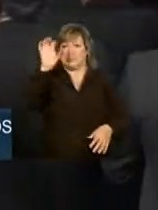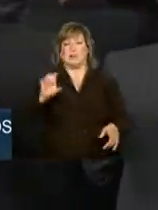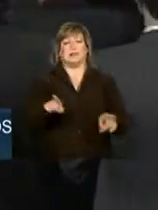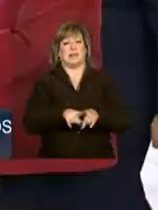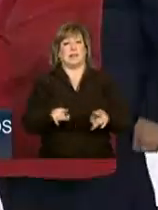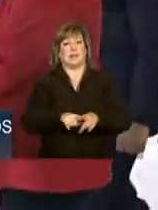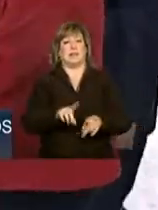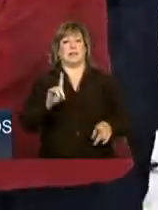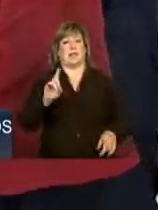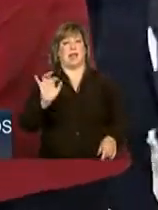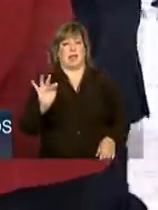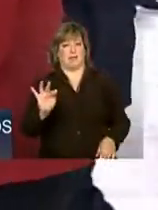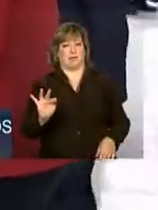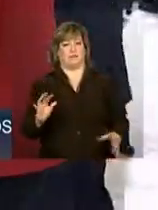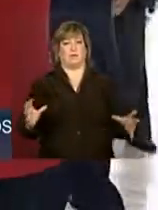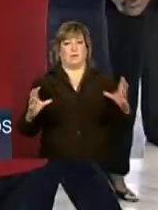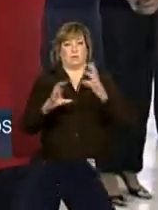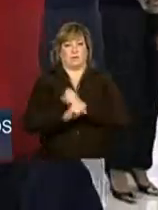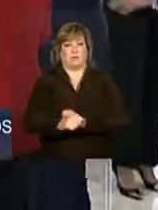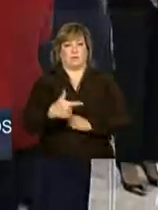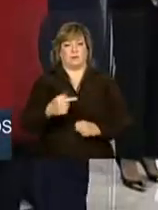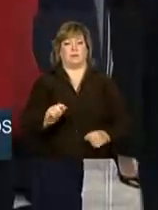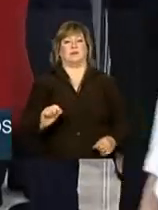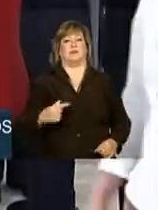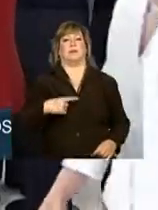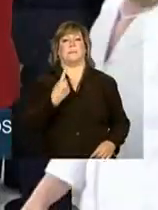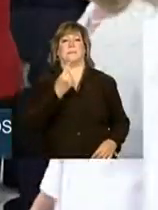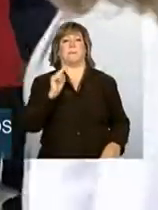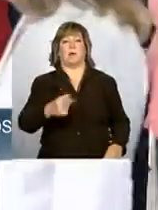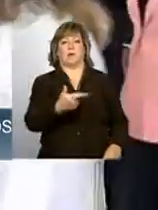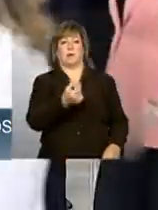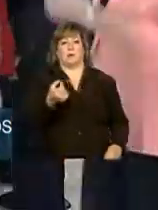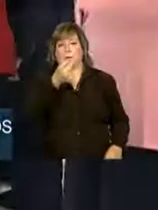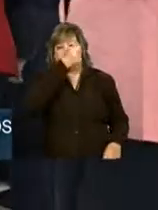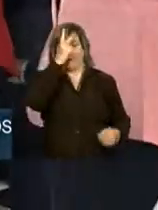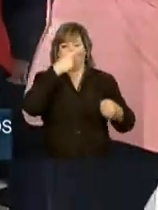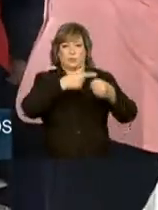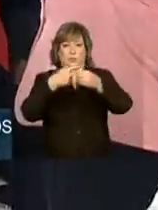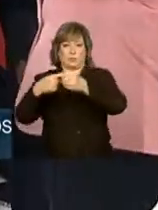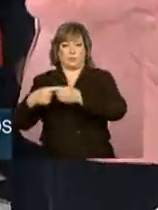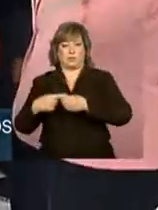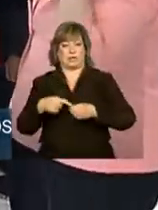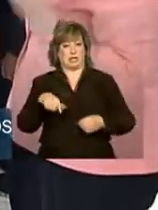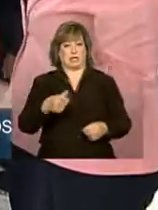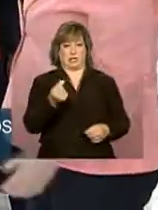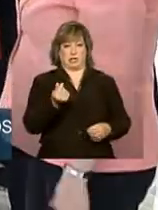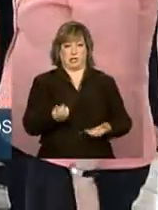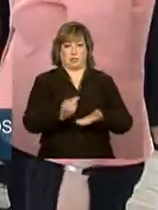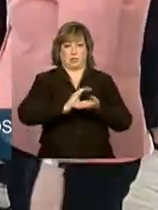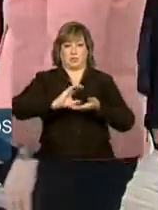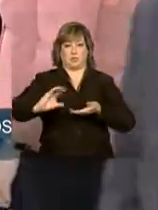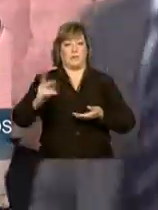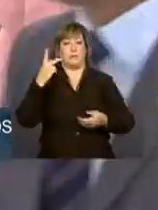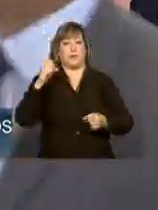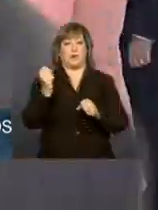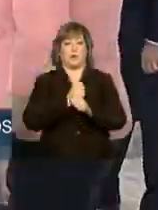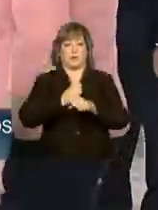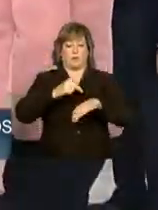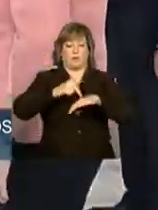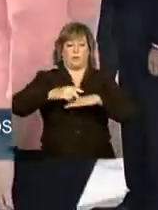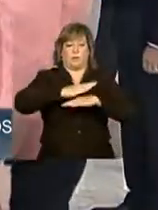Distrito Federal. Ao todo, são 1.200 municípios. Os recursos serão para a pavimentação